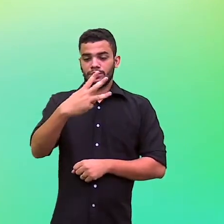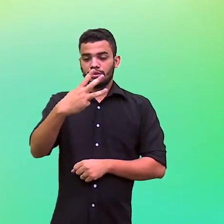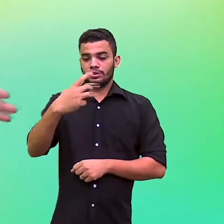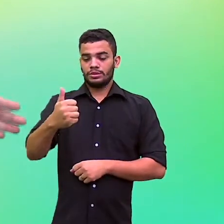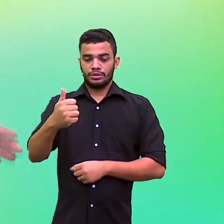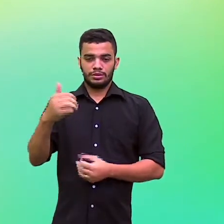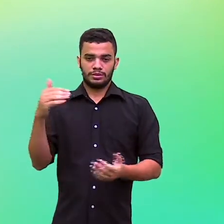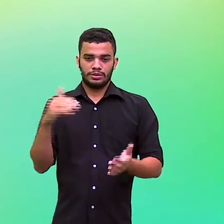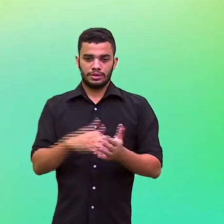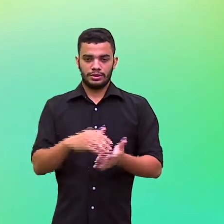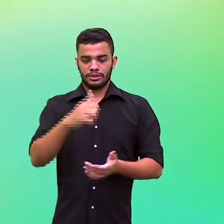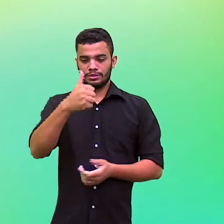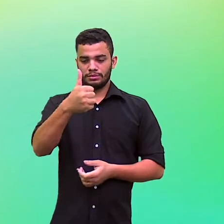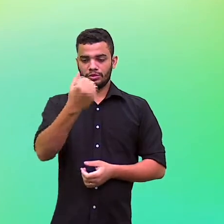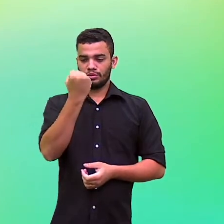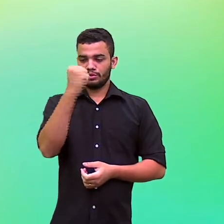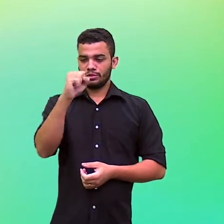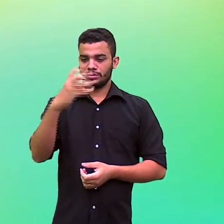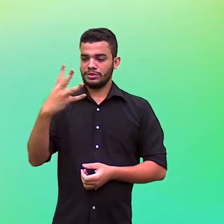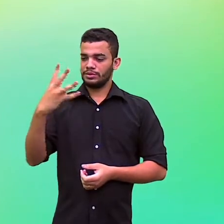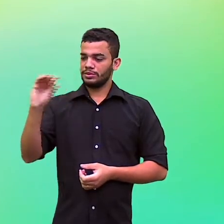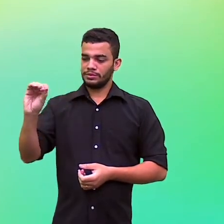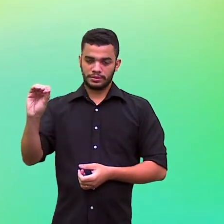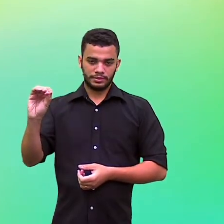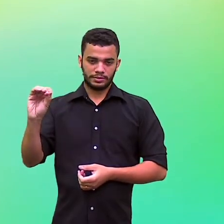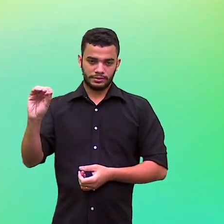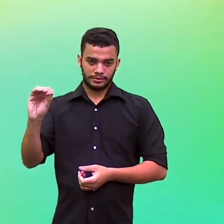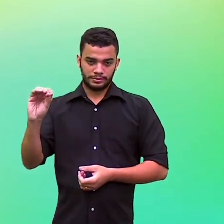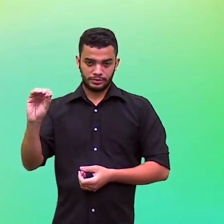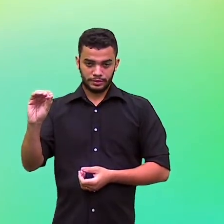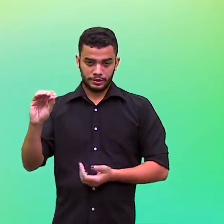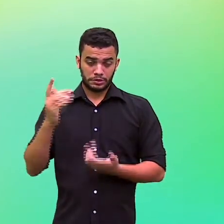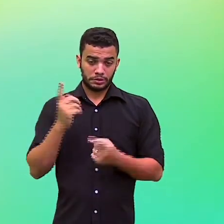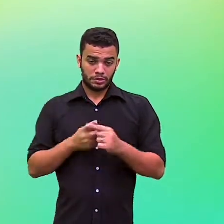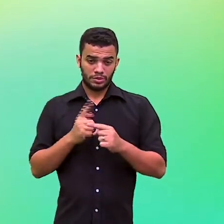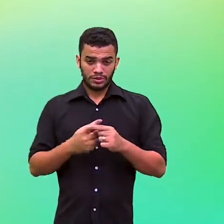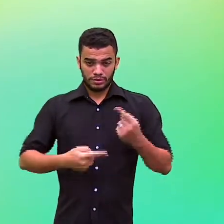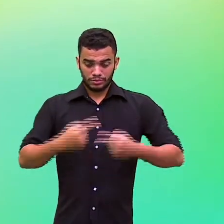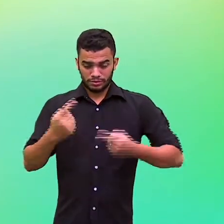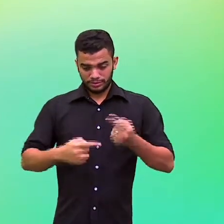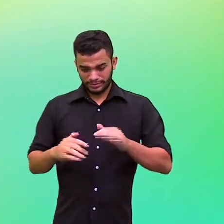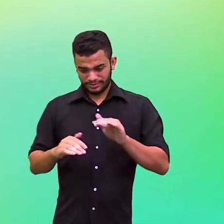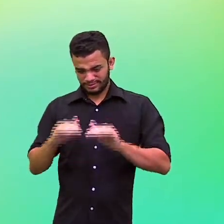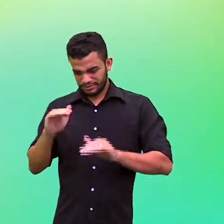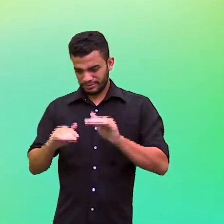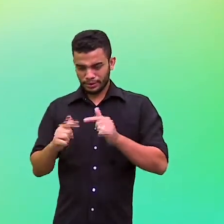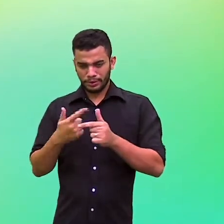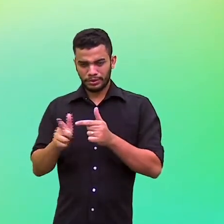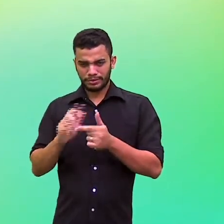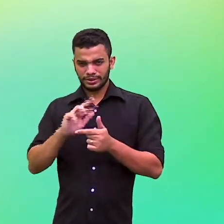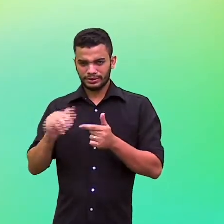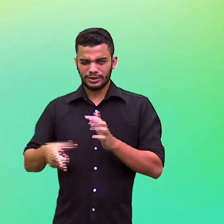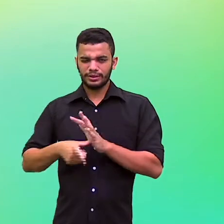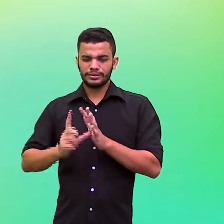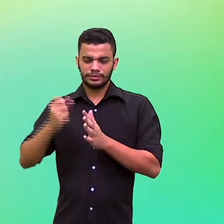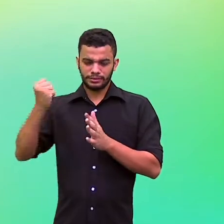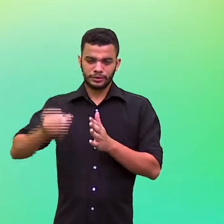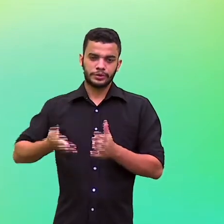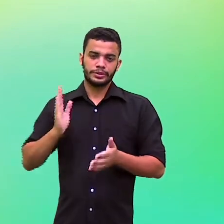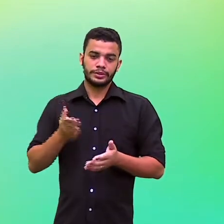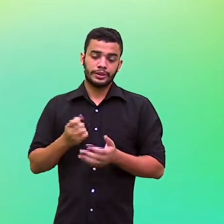e 1840. Foram marcados pela instabilidade política, como havíamos falado. Falta